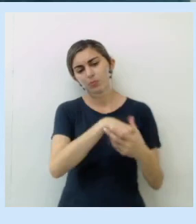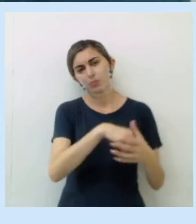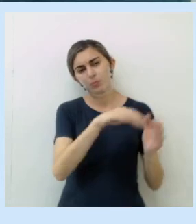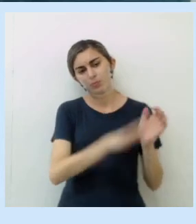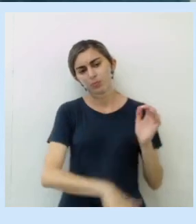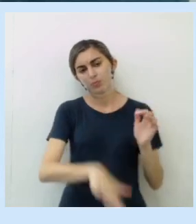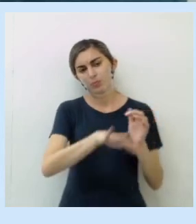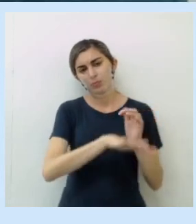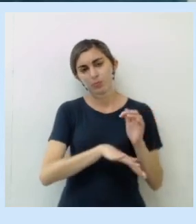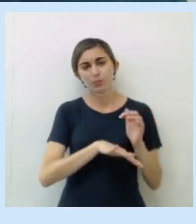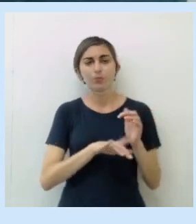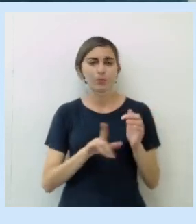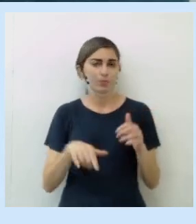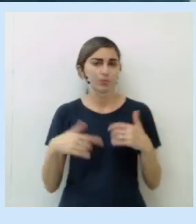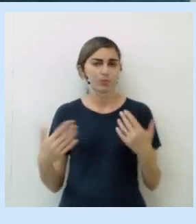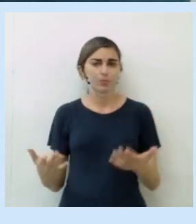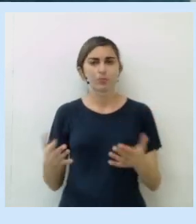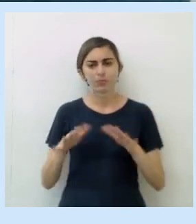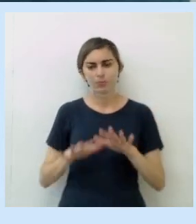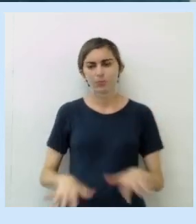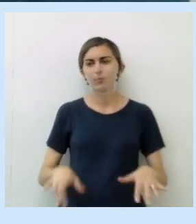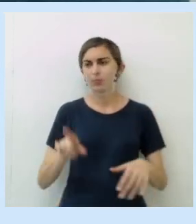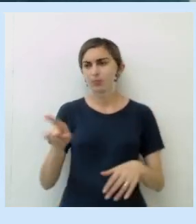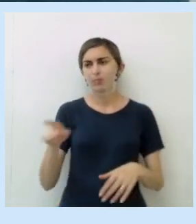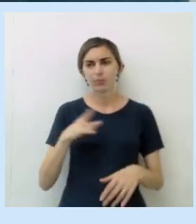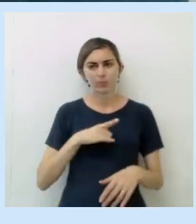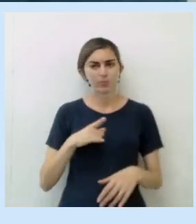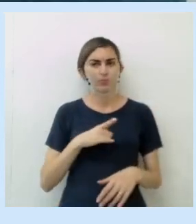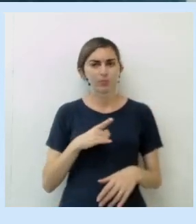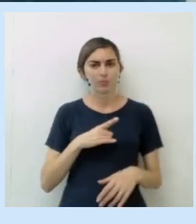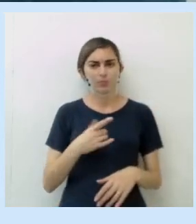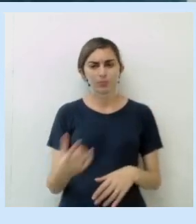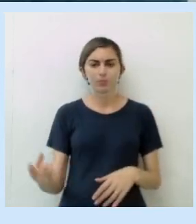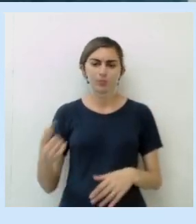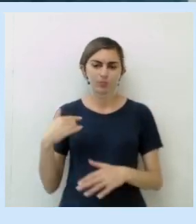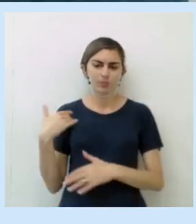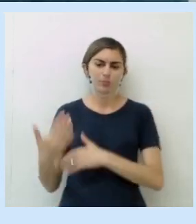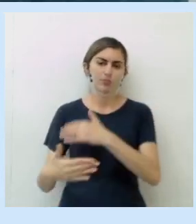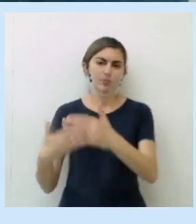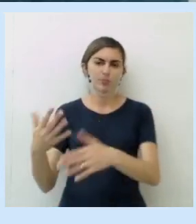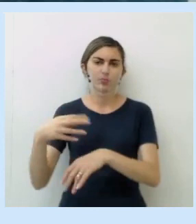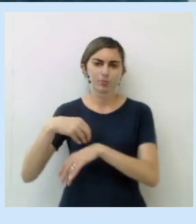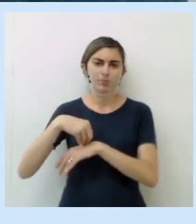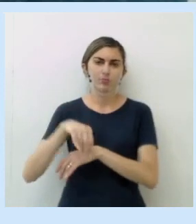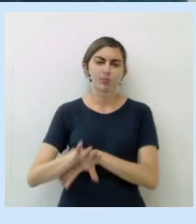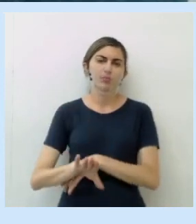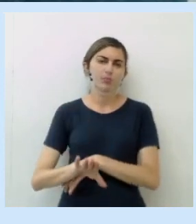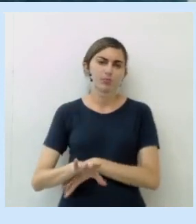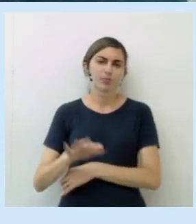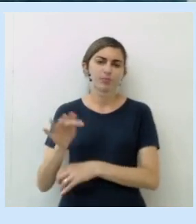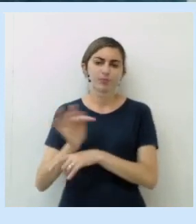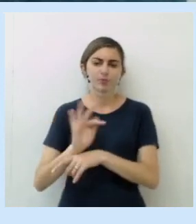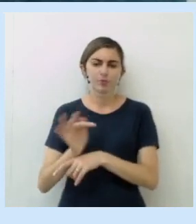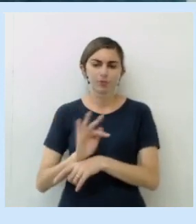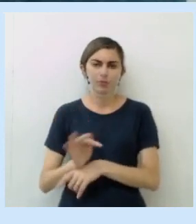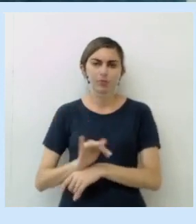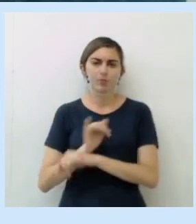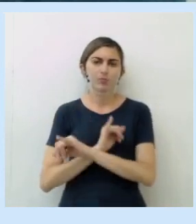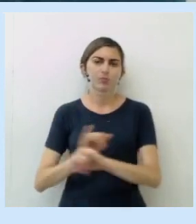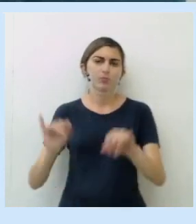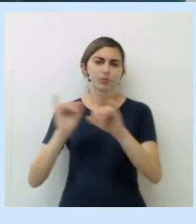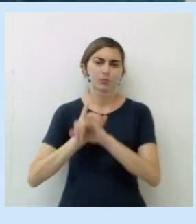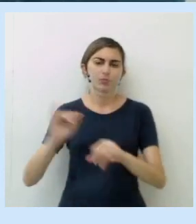desses espaços. Então, assim, a gente vai ter um processo trazendo filmes,